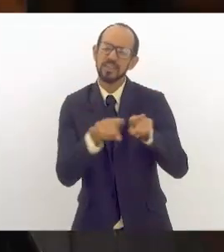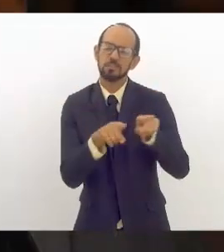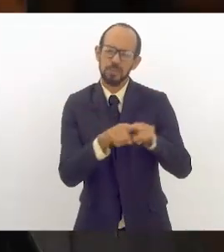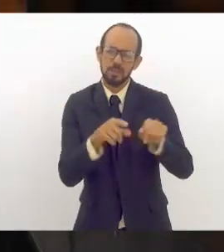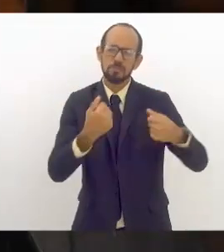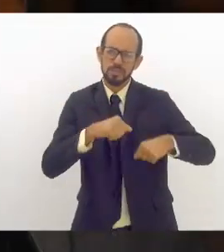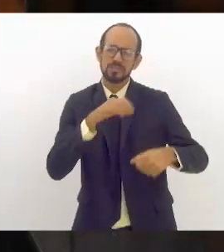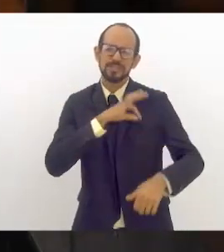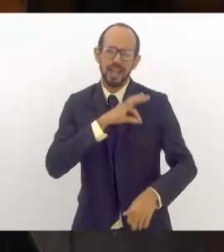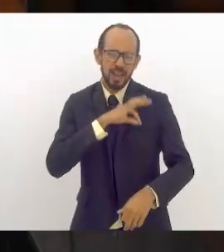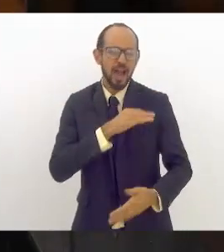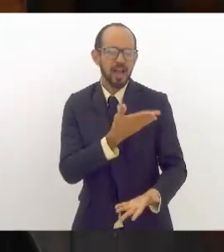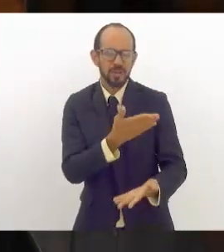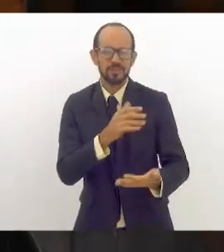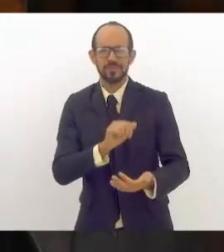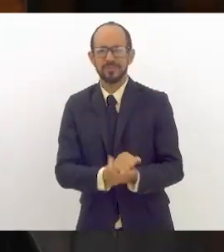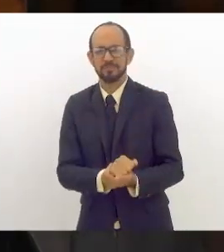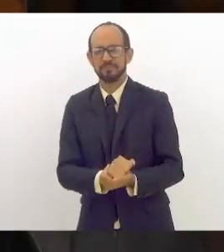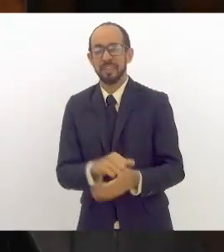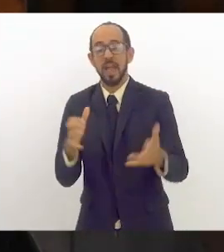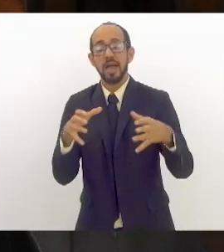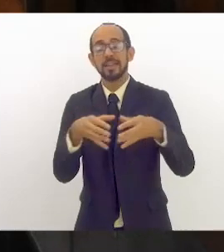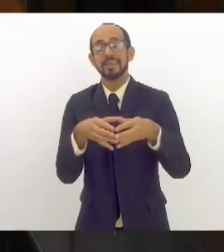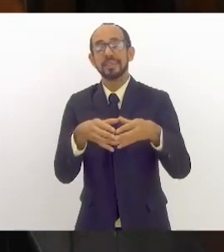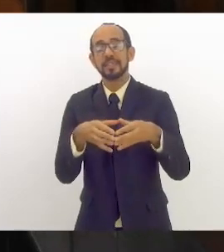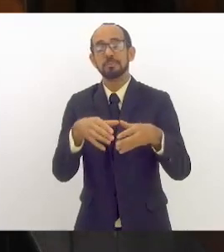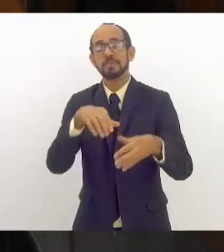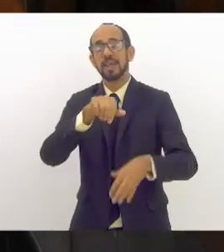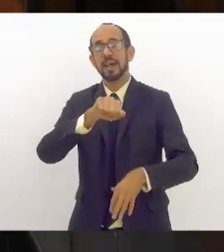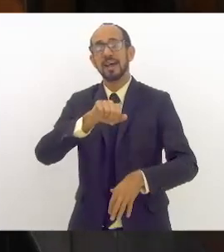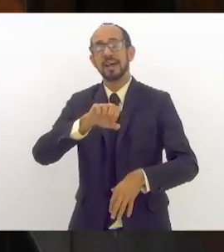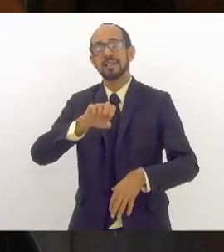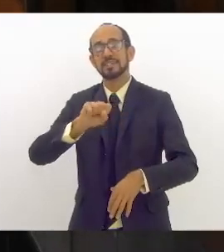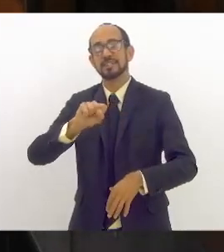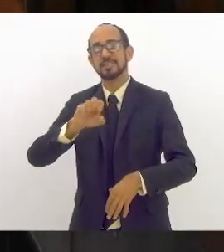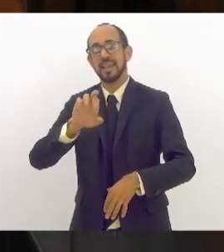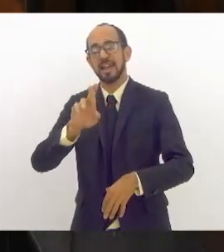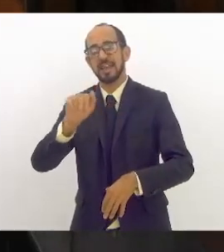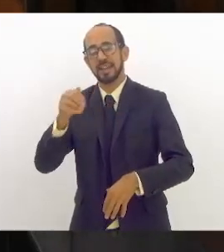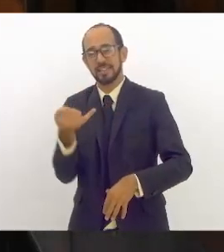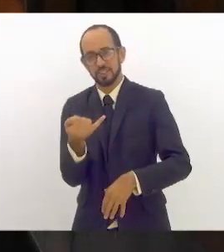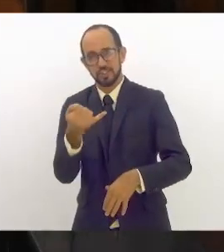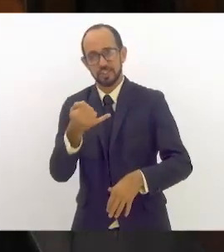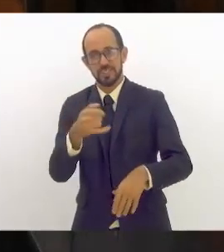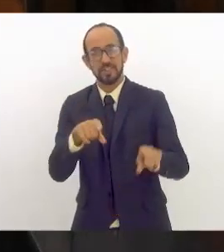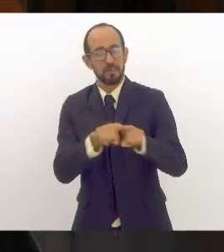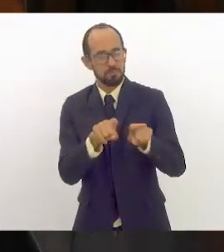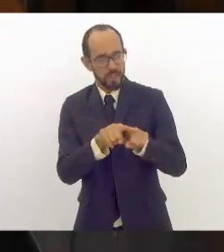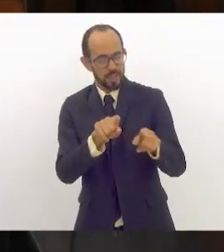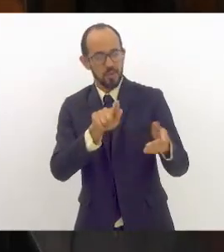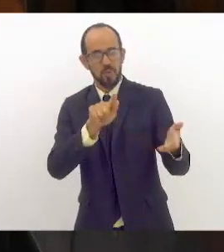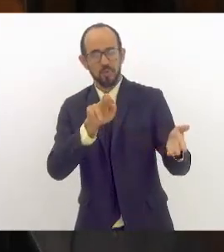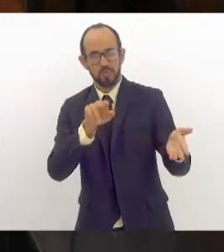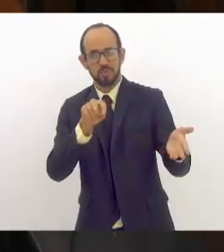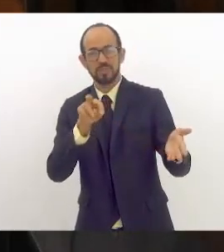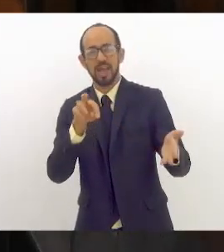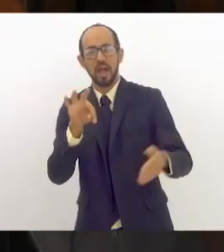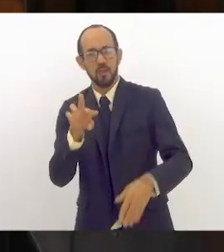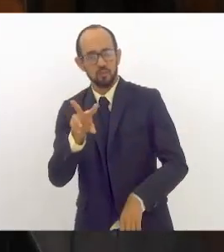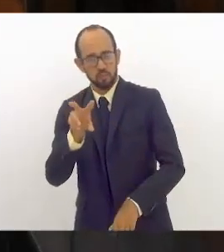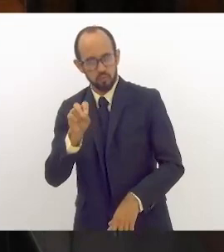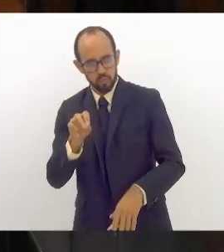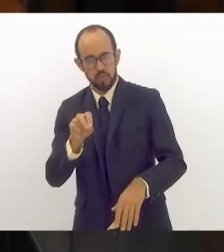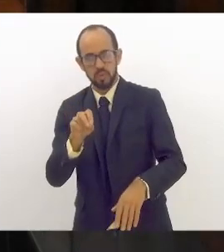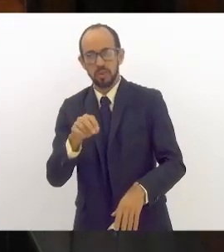a equipe Sérgio que tá toda presente Gustavo meu amigo também um pouquinho aqui para Sérgio